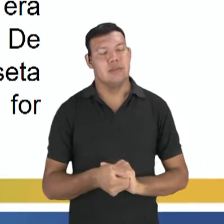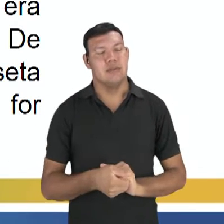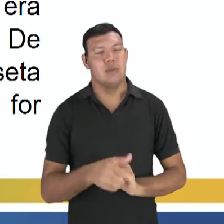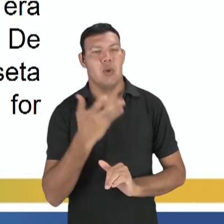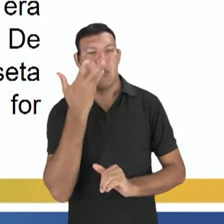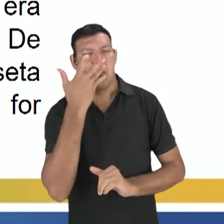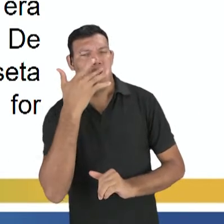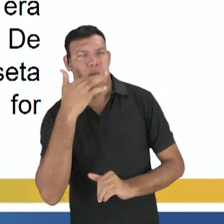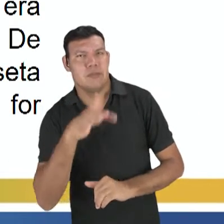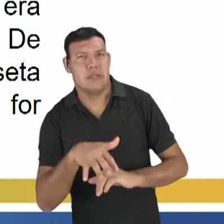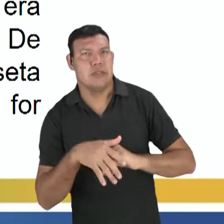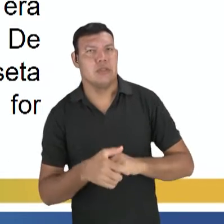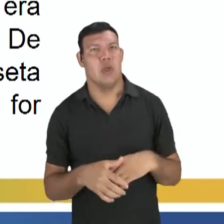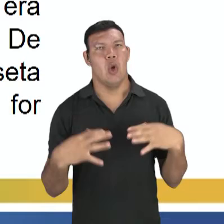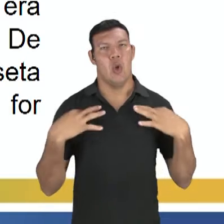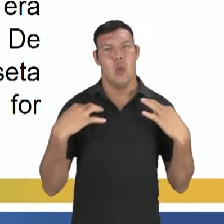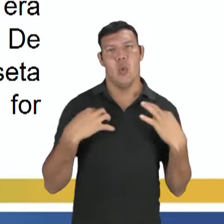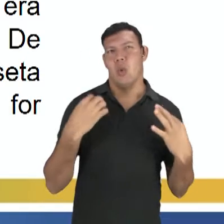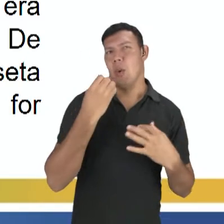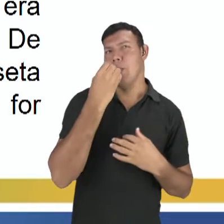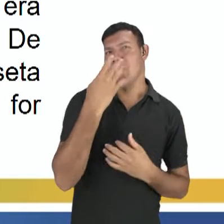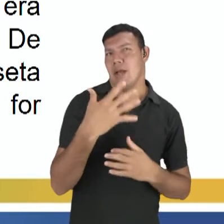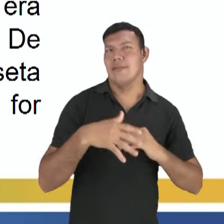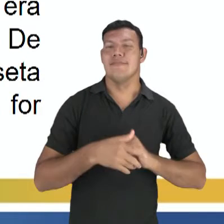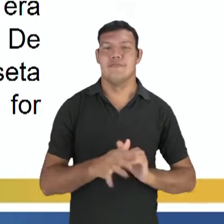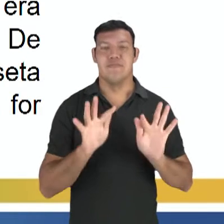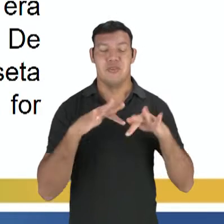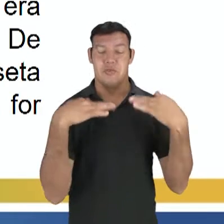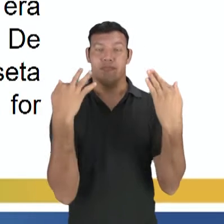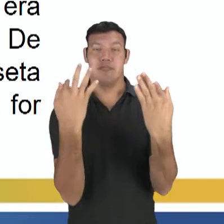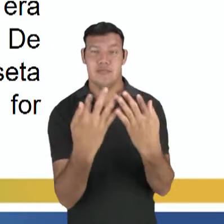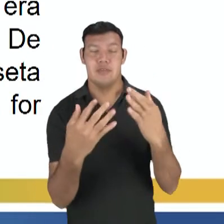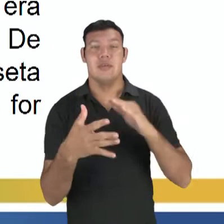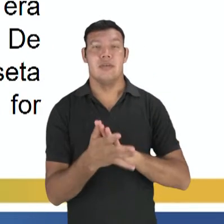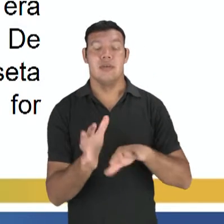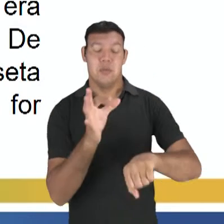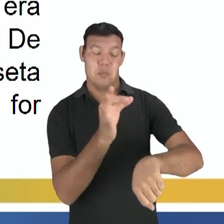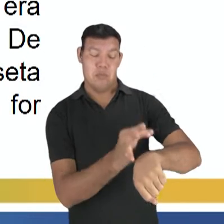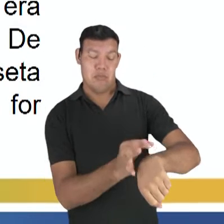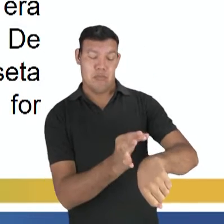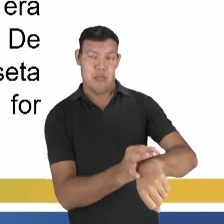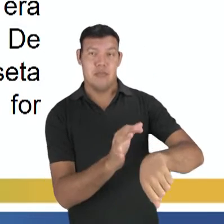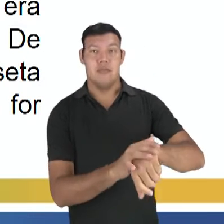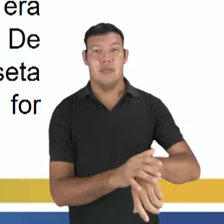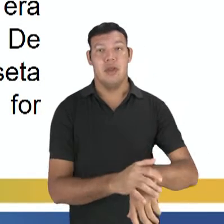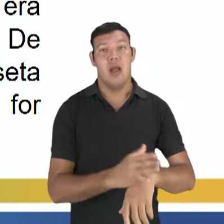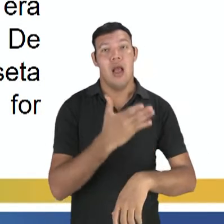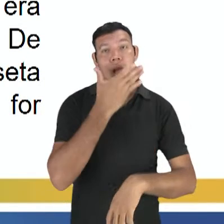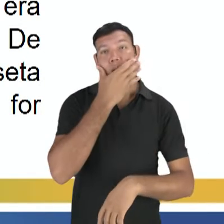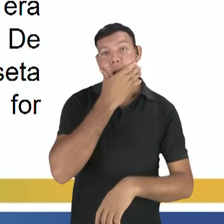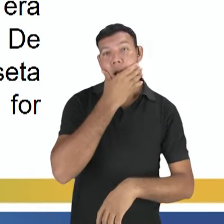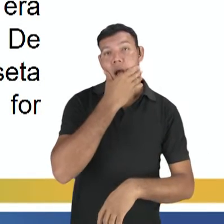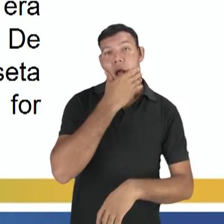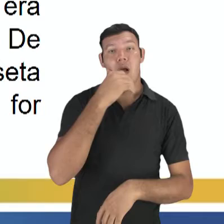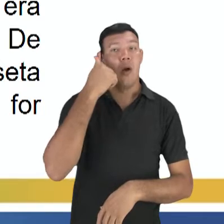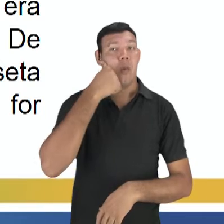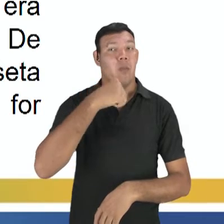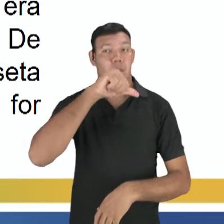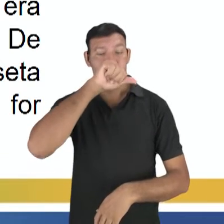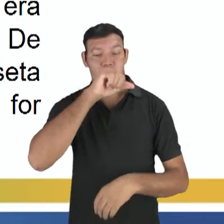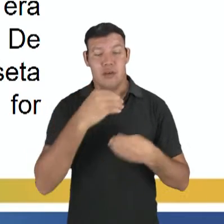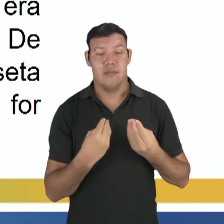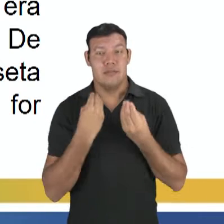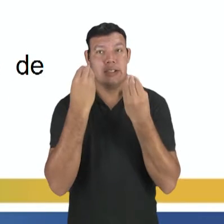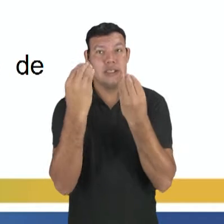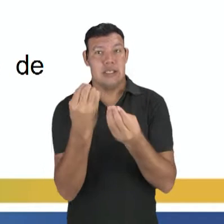bem vestido, com tênis da moda e camiseta de marca, que usa relógio e a mãe dá outro se o dele for roubado por